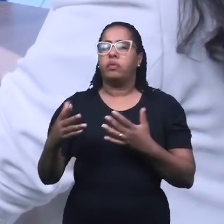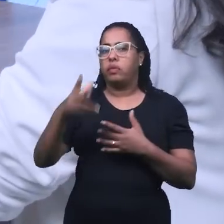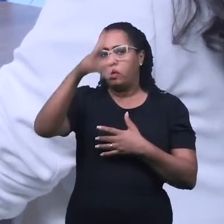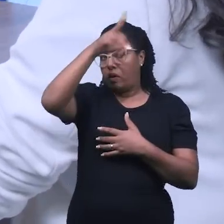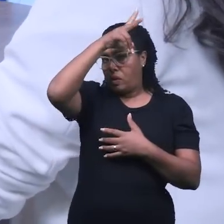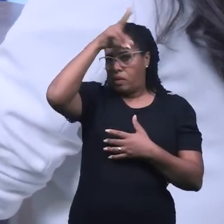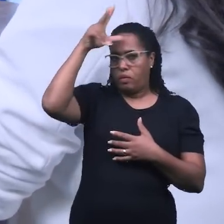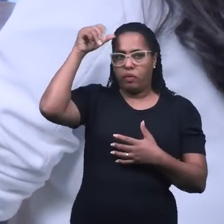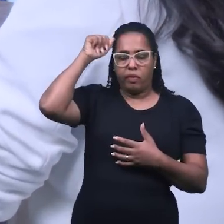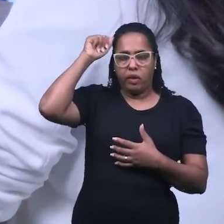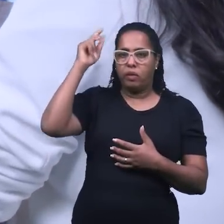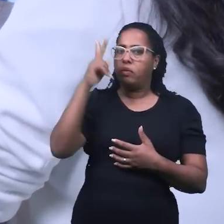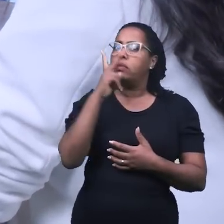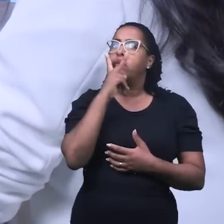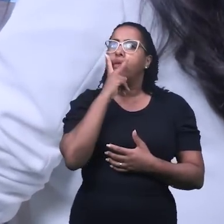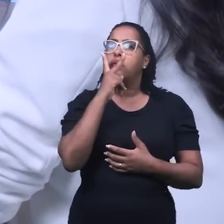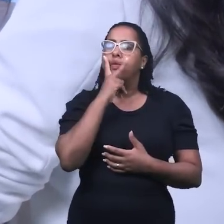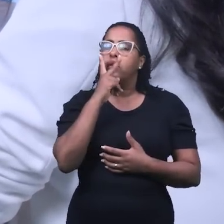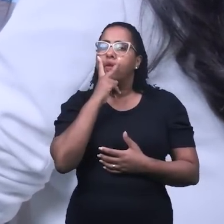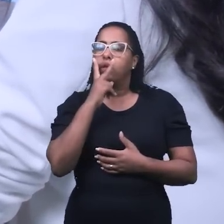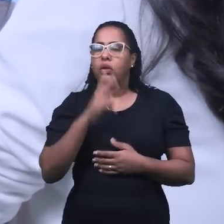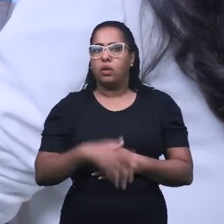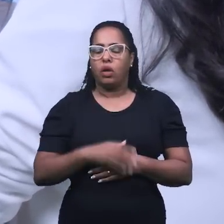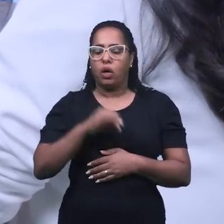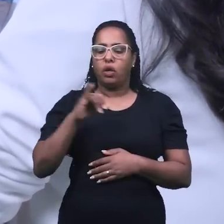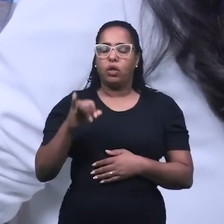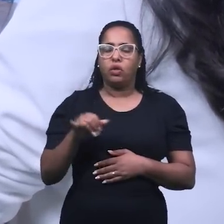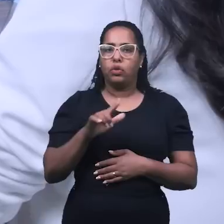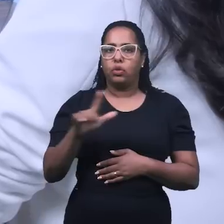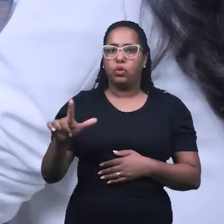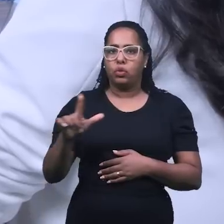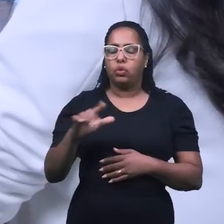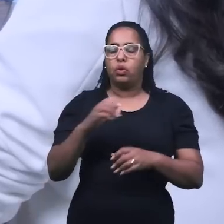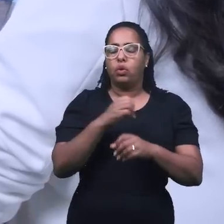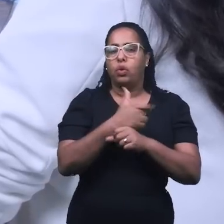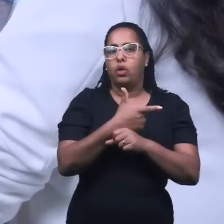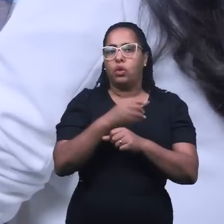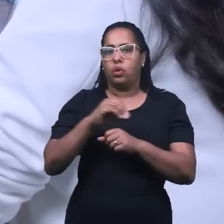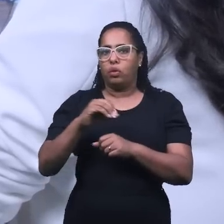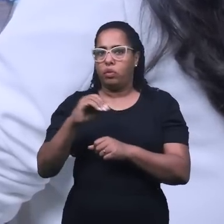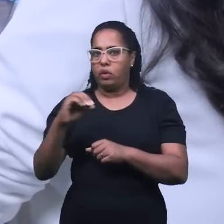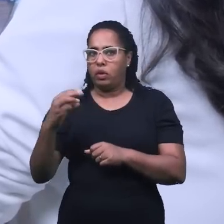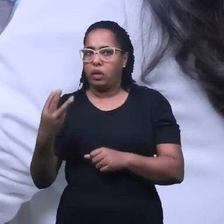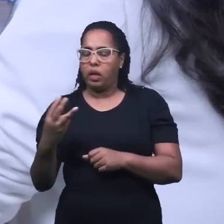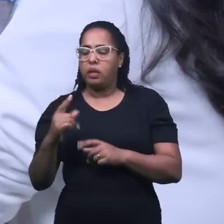de 2003 e o concurso do TRT saiu em maio de 2004.